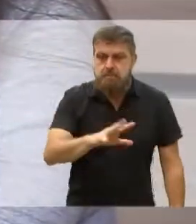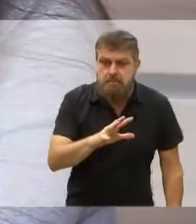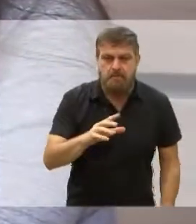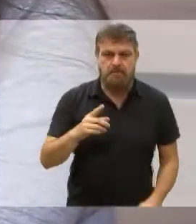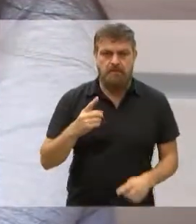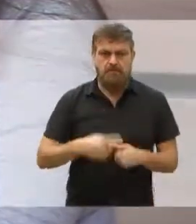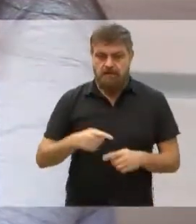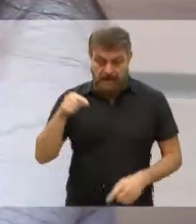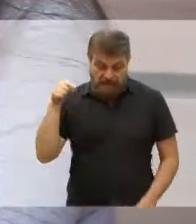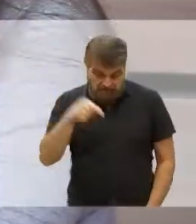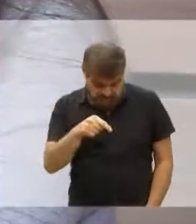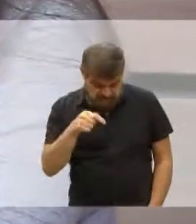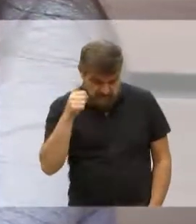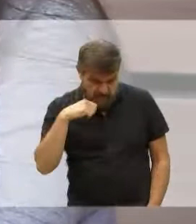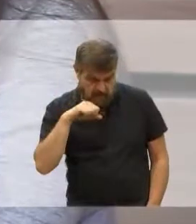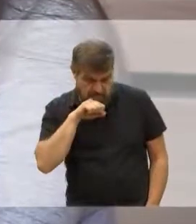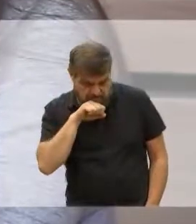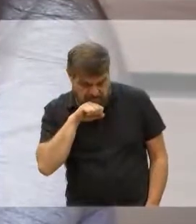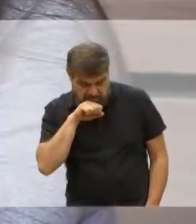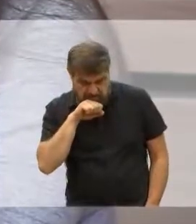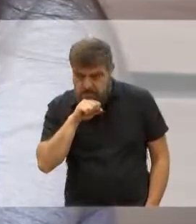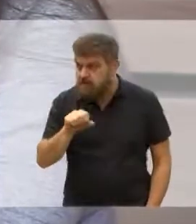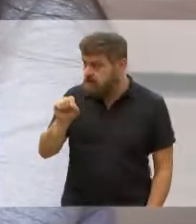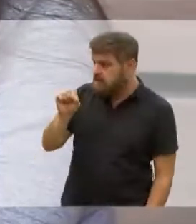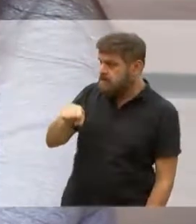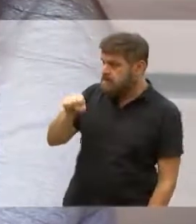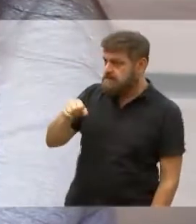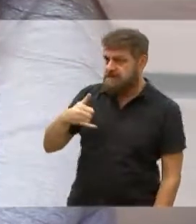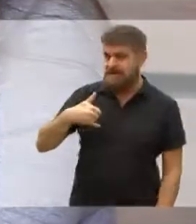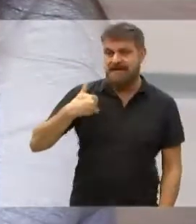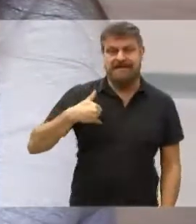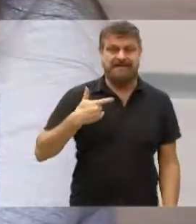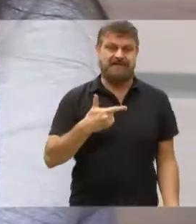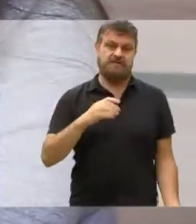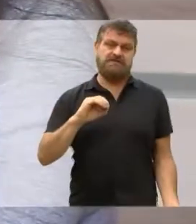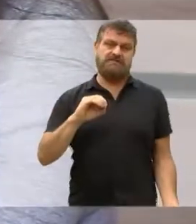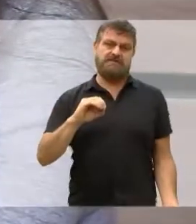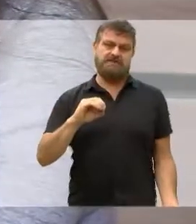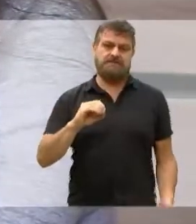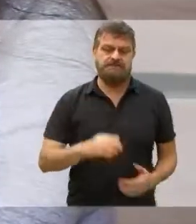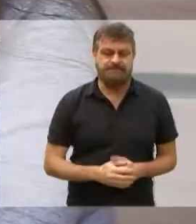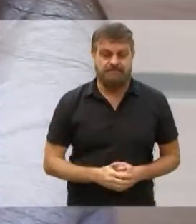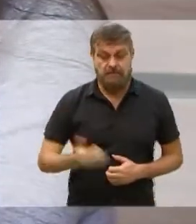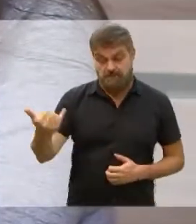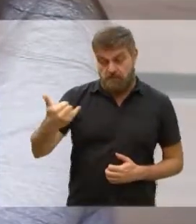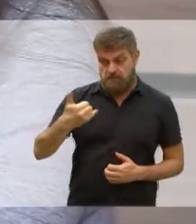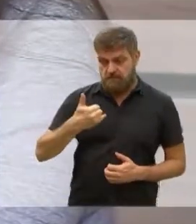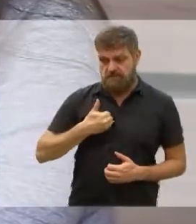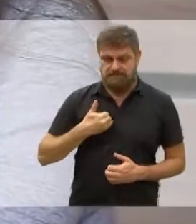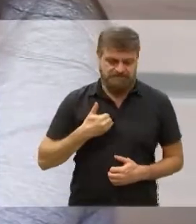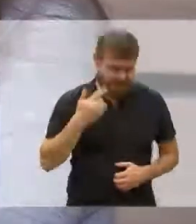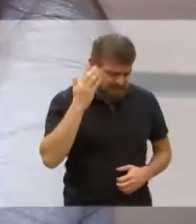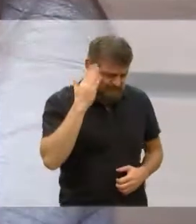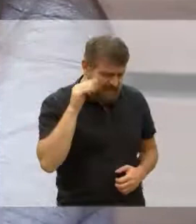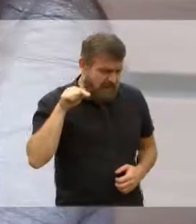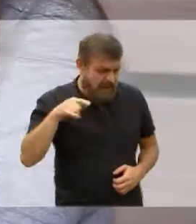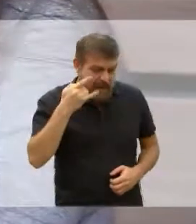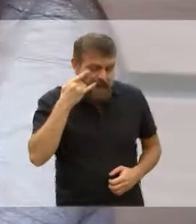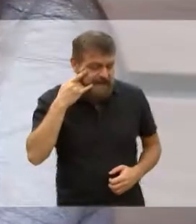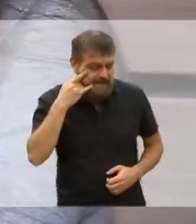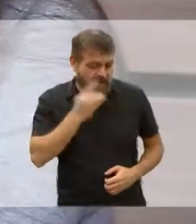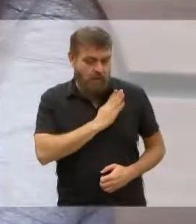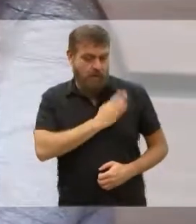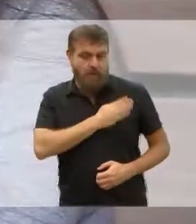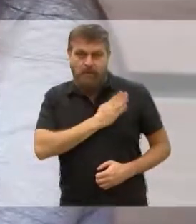com a notícia: você é a mãezinha? Eu sou, tinha 20 anos, né? E aí ela disse assim: ai mãezinha, você sabe, ela